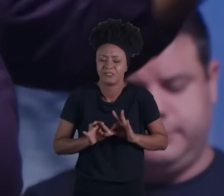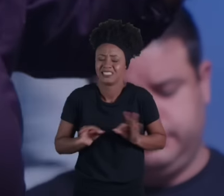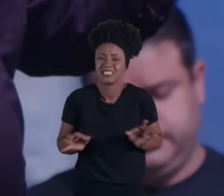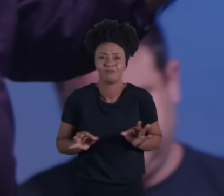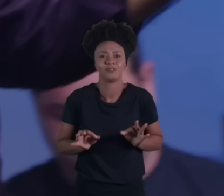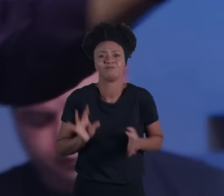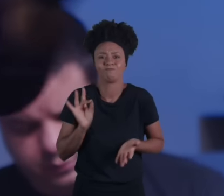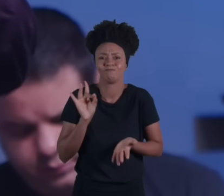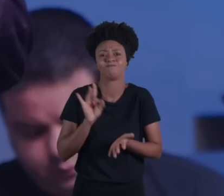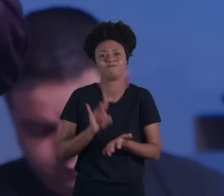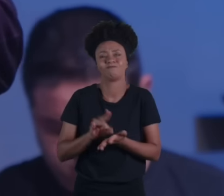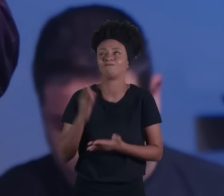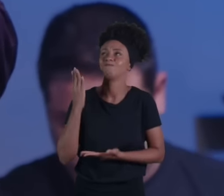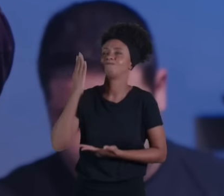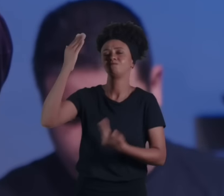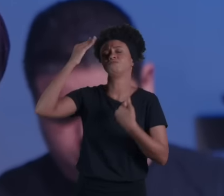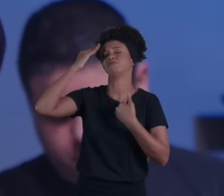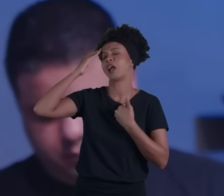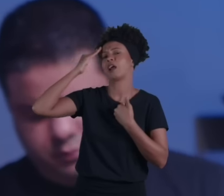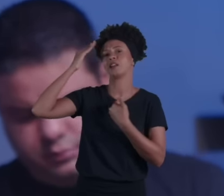te agradecer